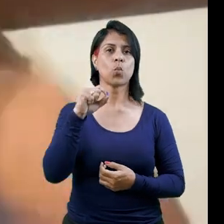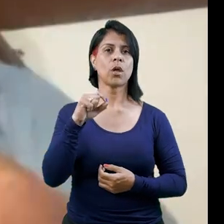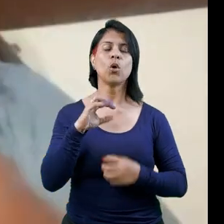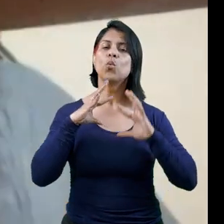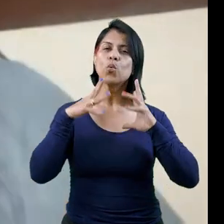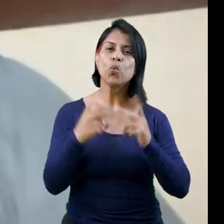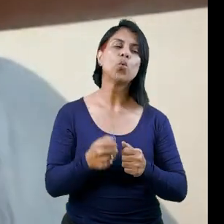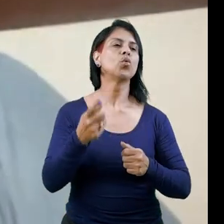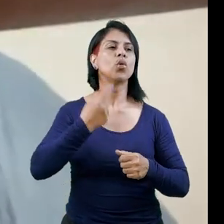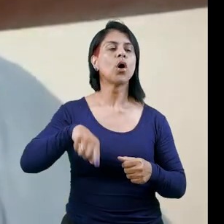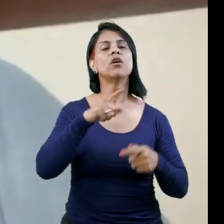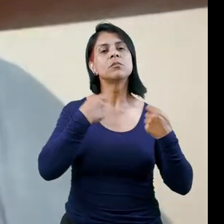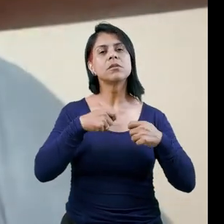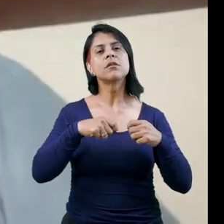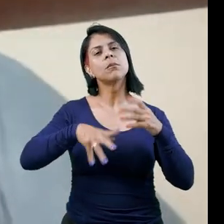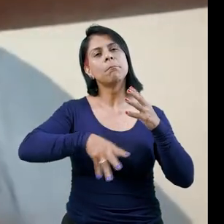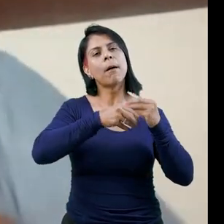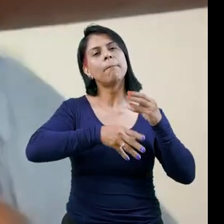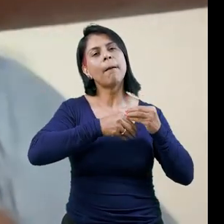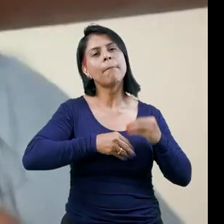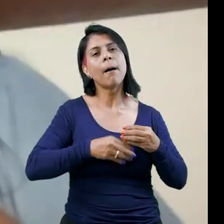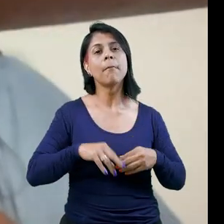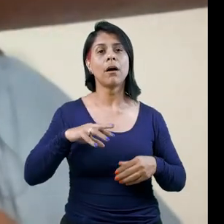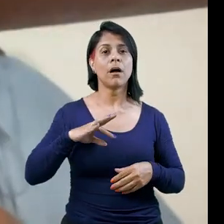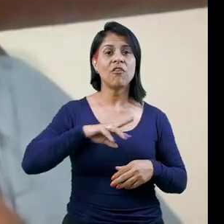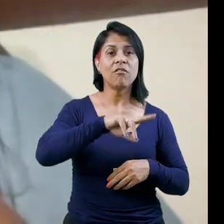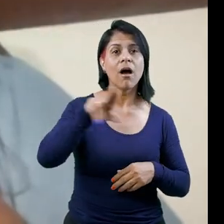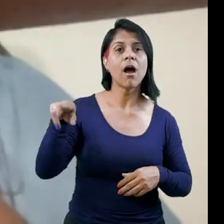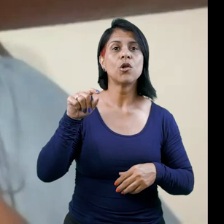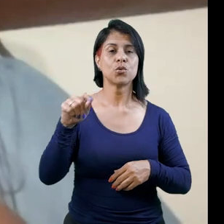gente colecione formas